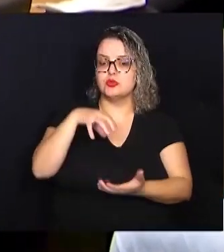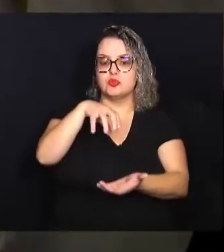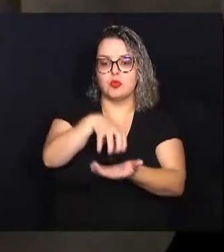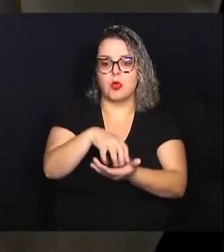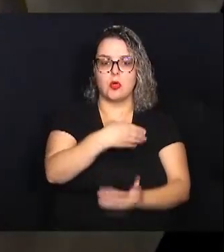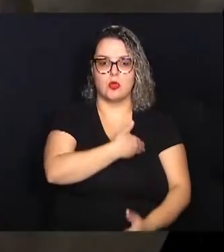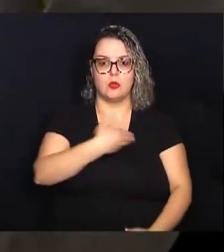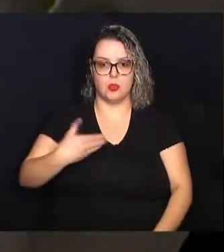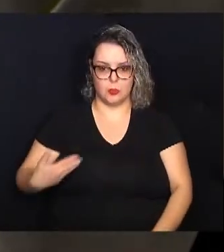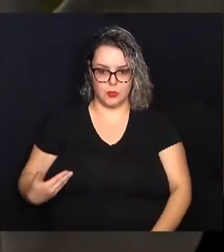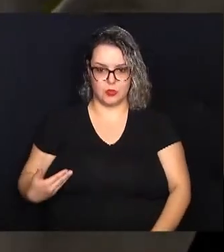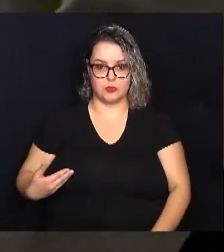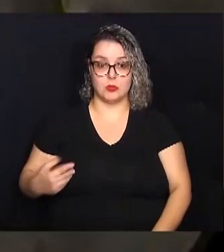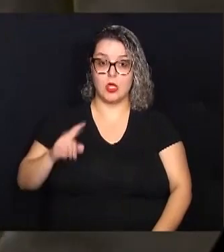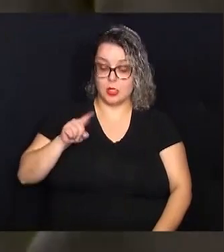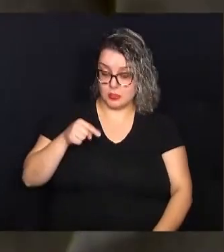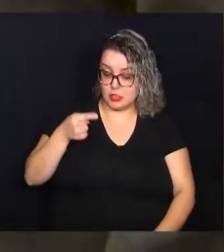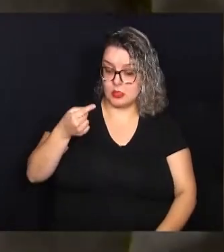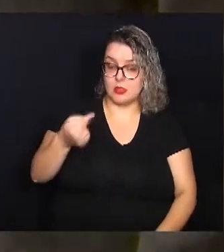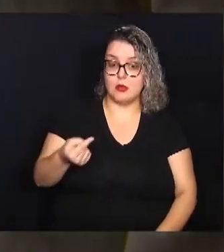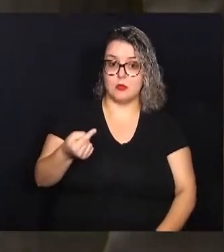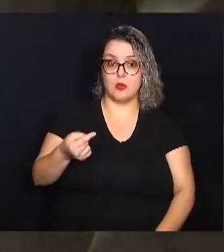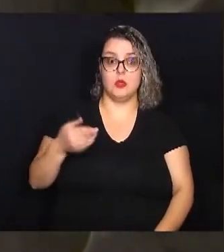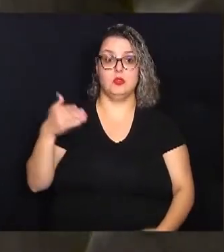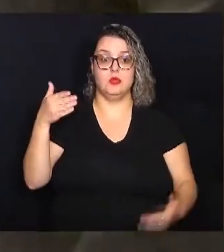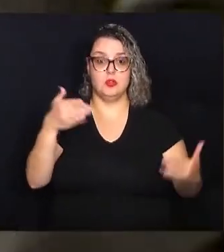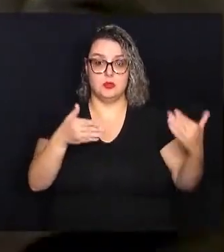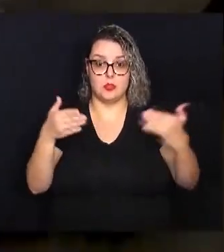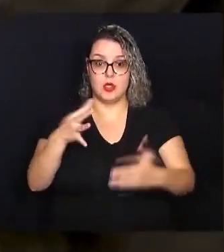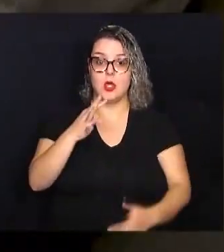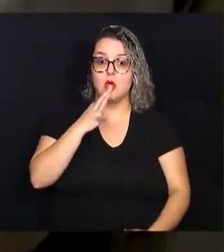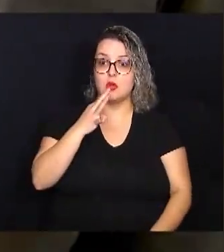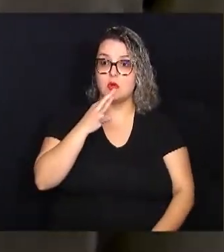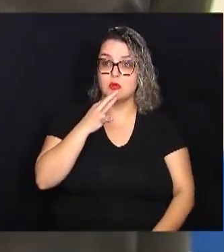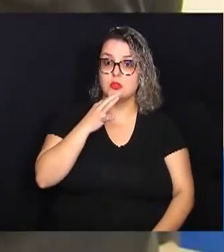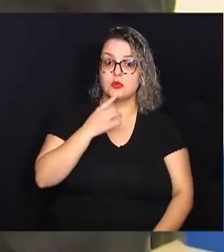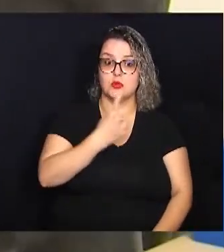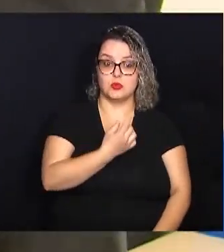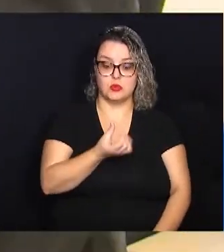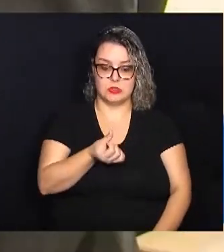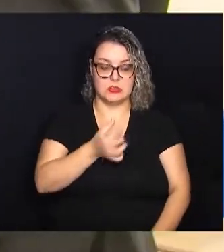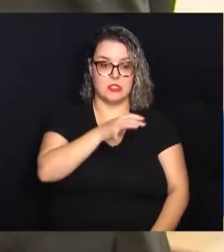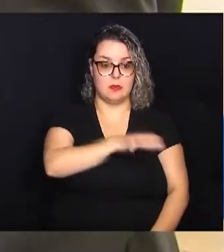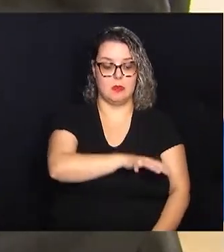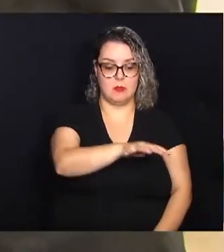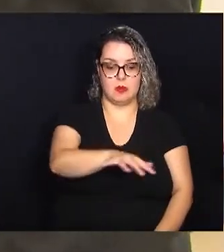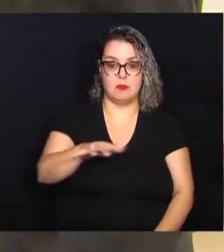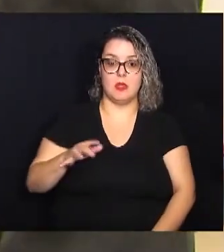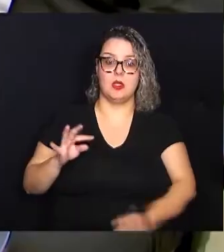público. Na sequência, os participantes conheceram os 16 setores